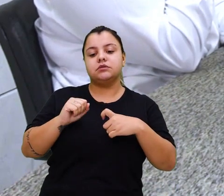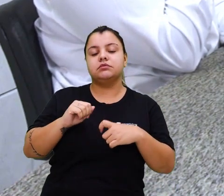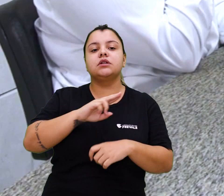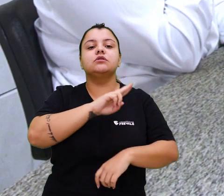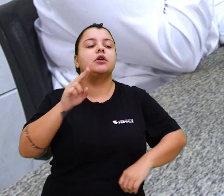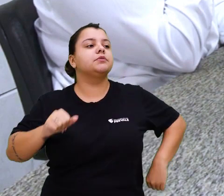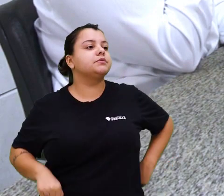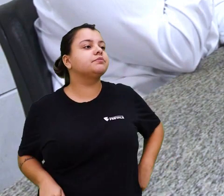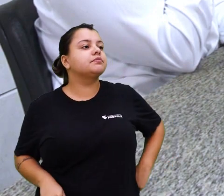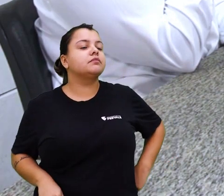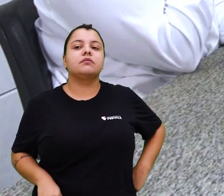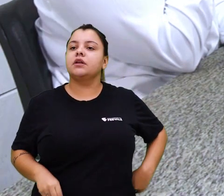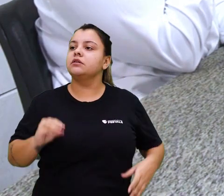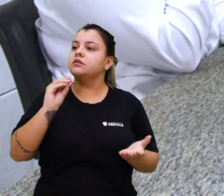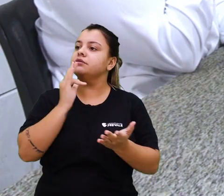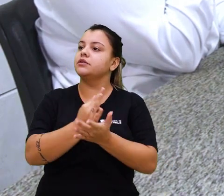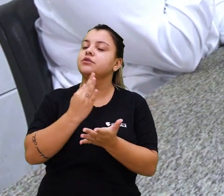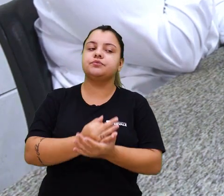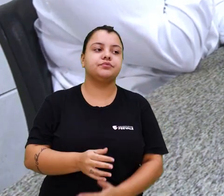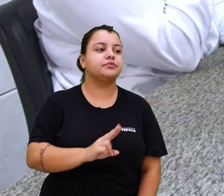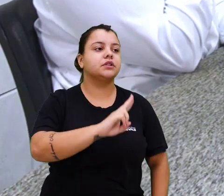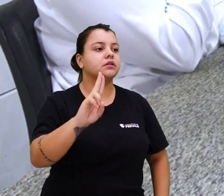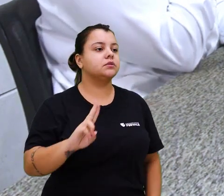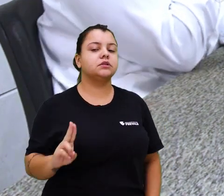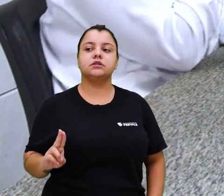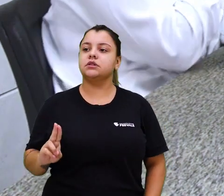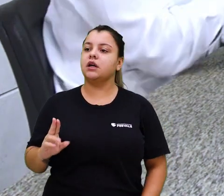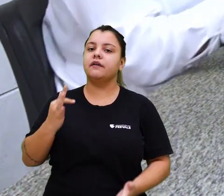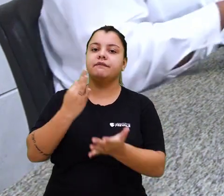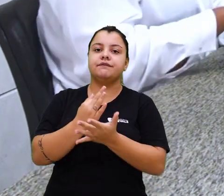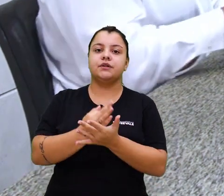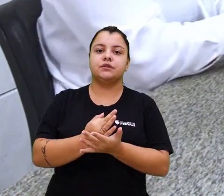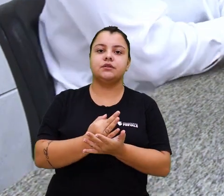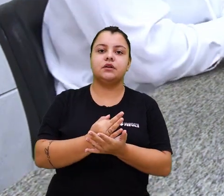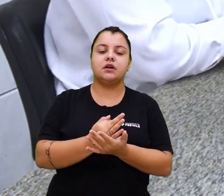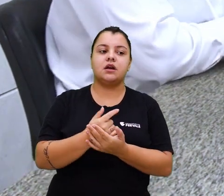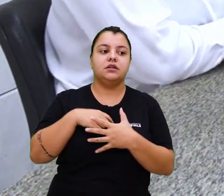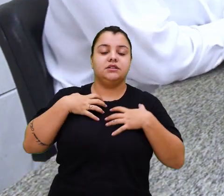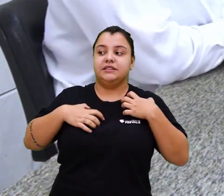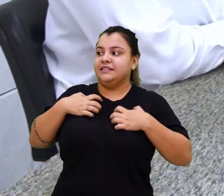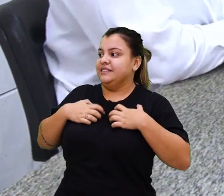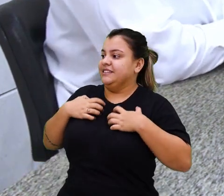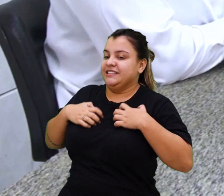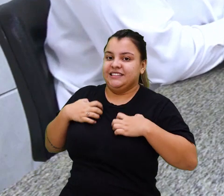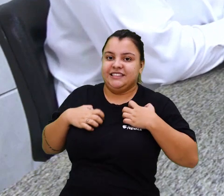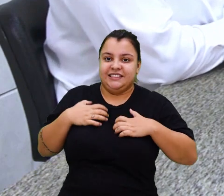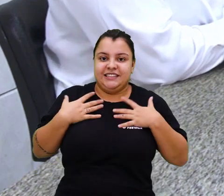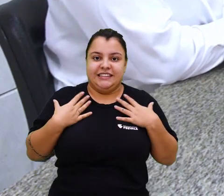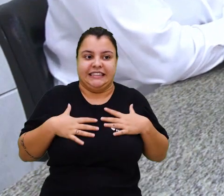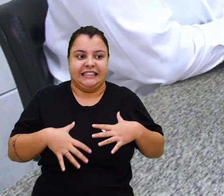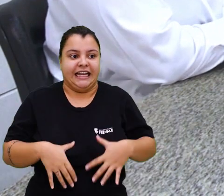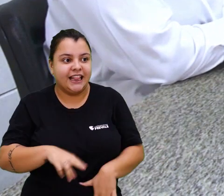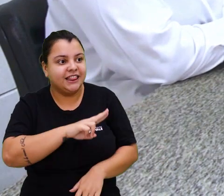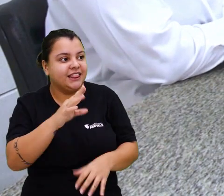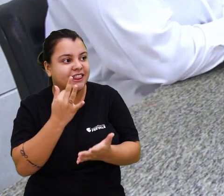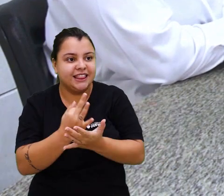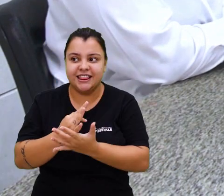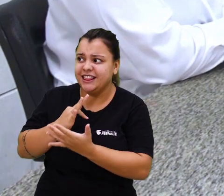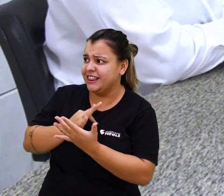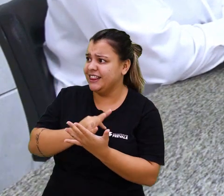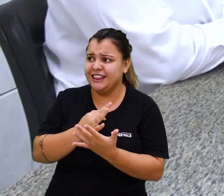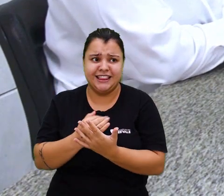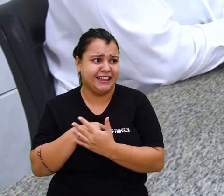fulano de tal não tava fando de tal fando de tal não tava e falei assim gente tá